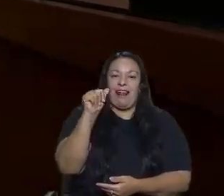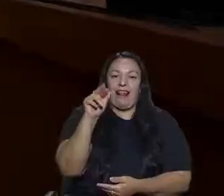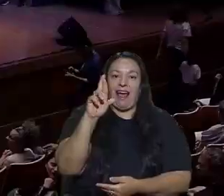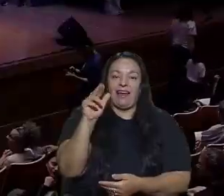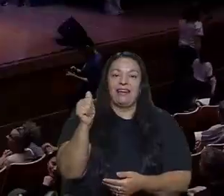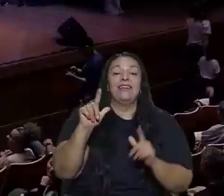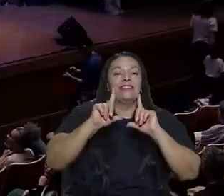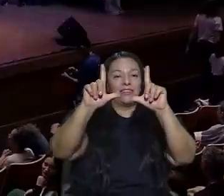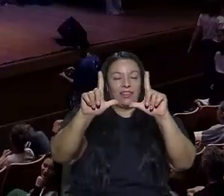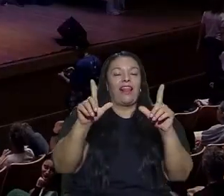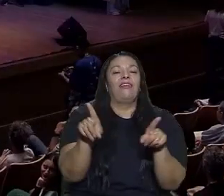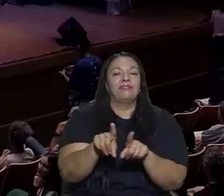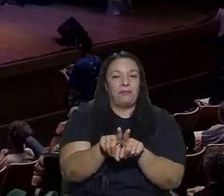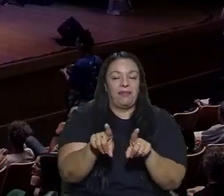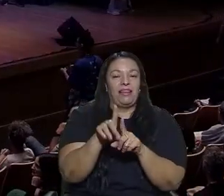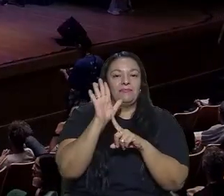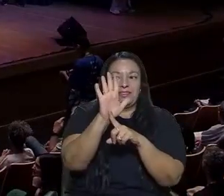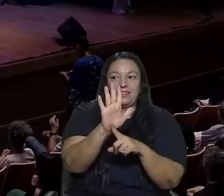também.